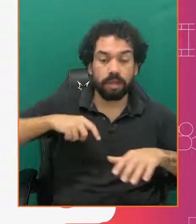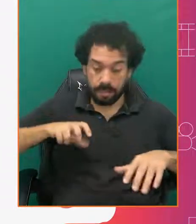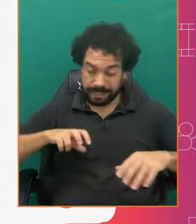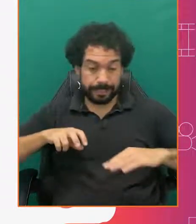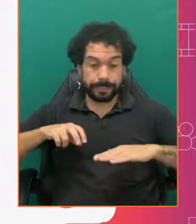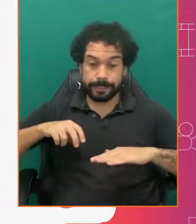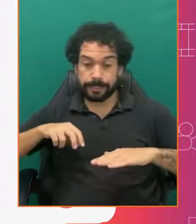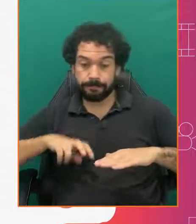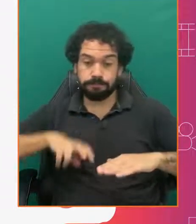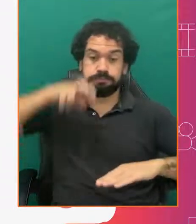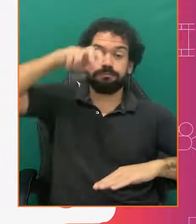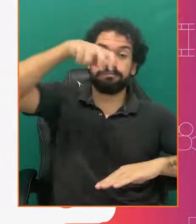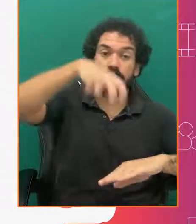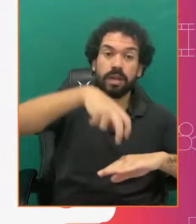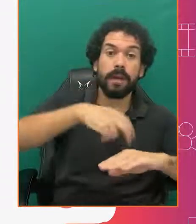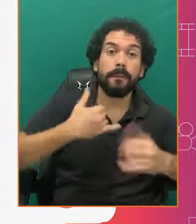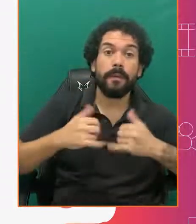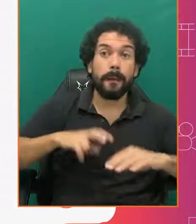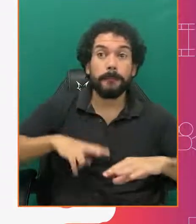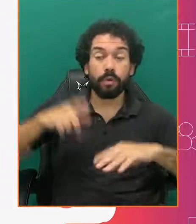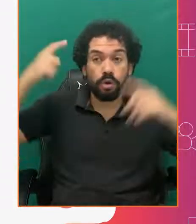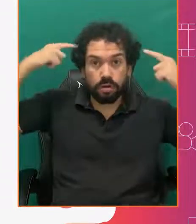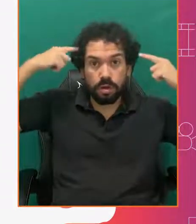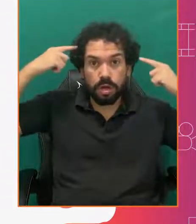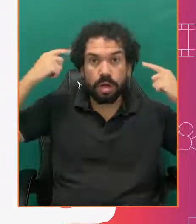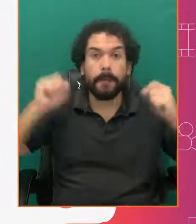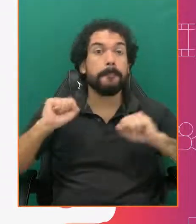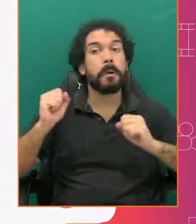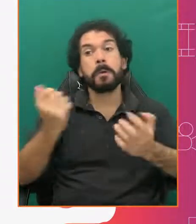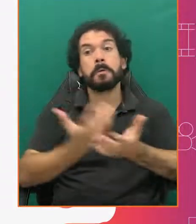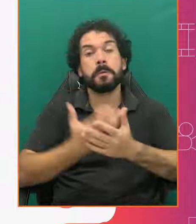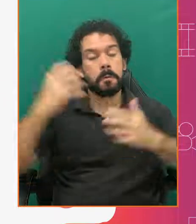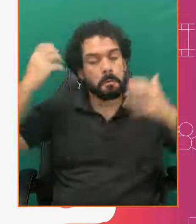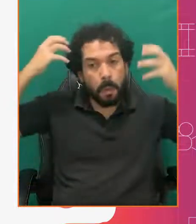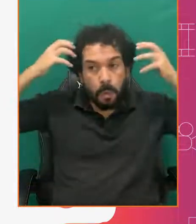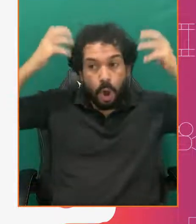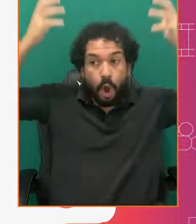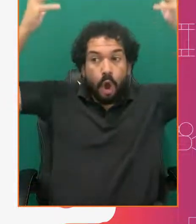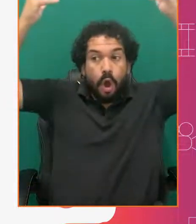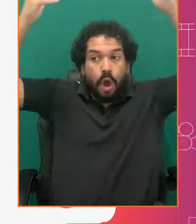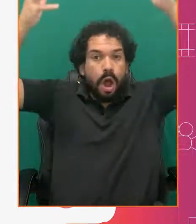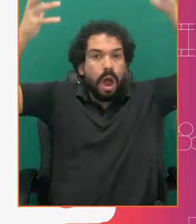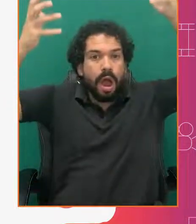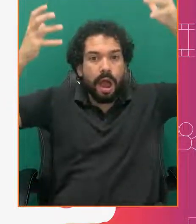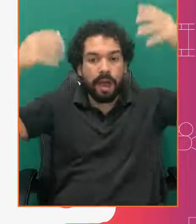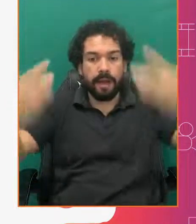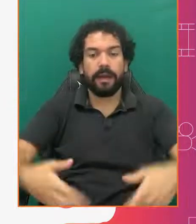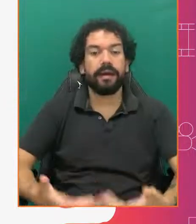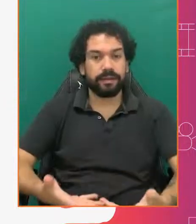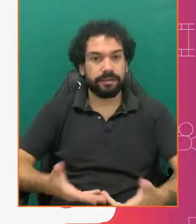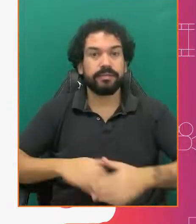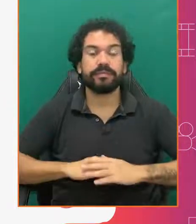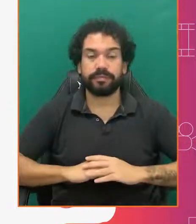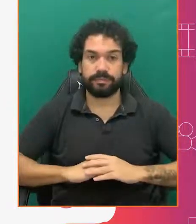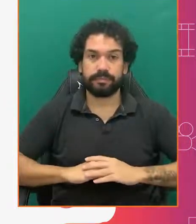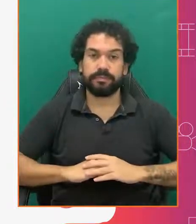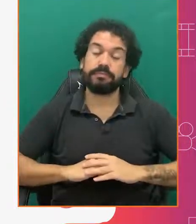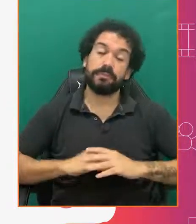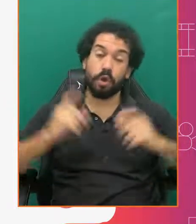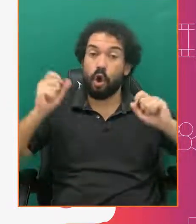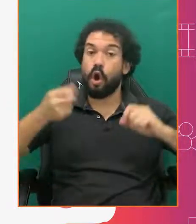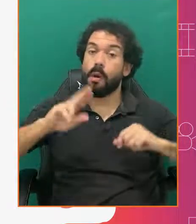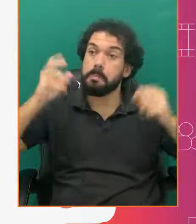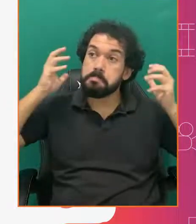Quando o personagem pula, por exemplo, esse chapéu pode saltar da cabeça do personagem.